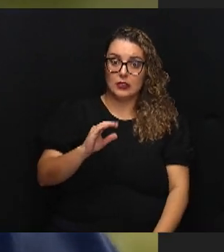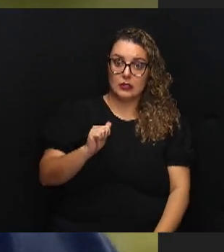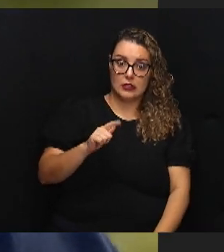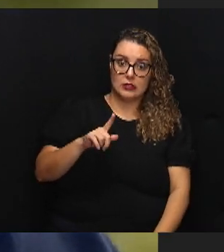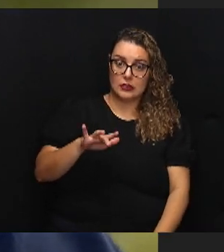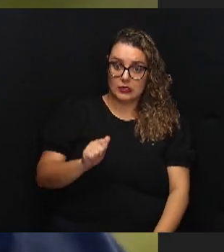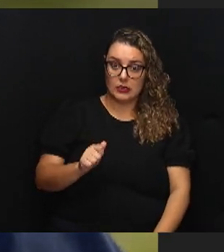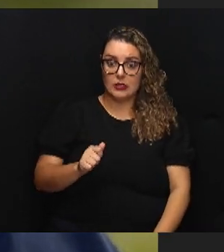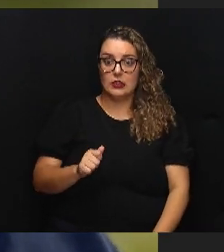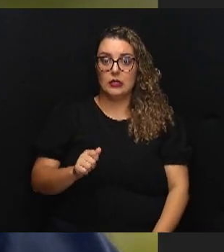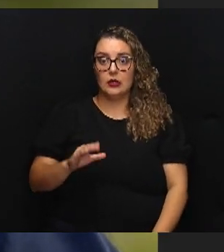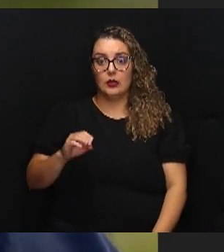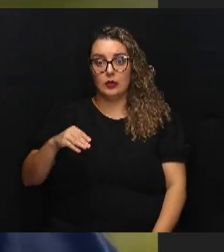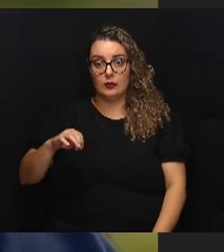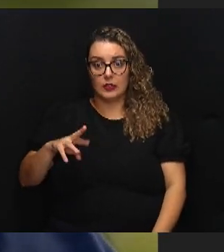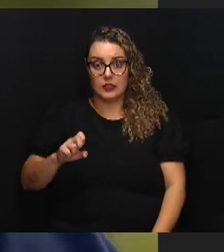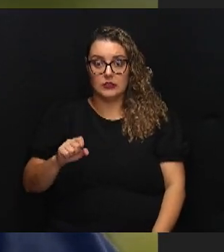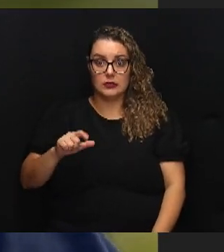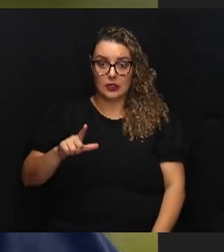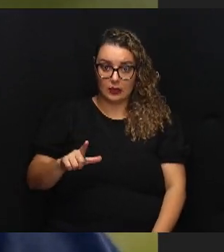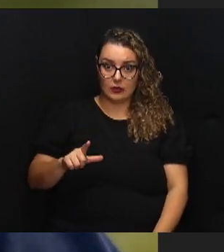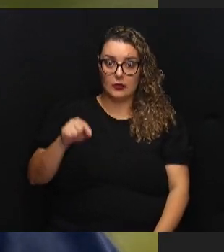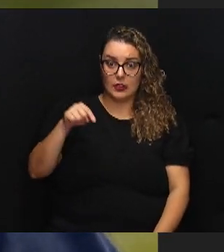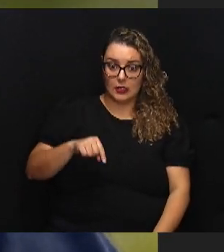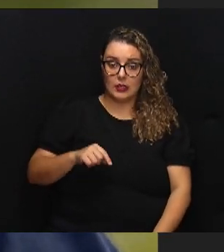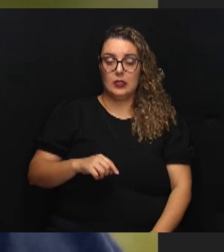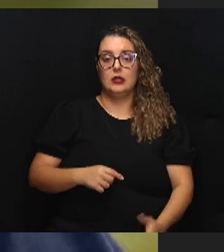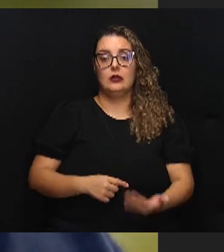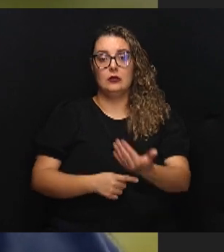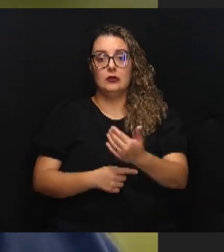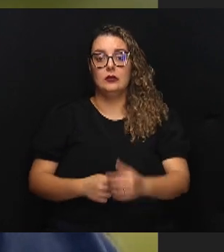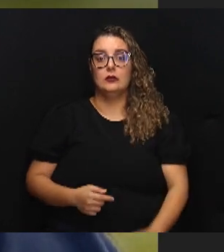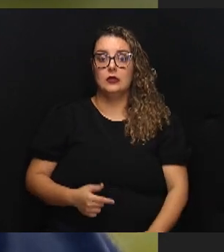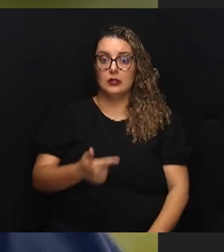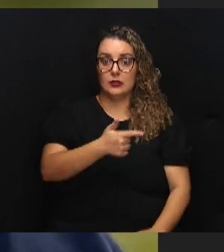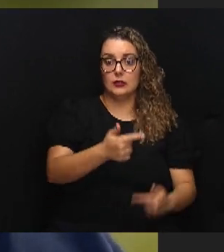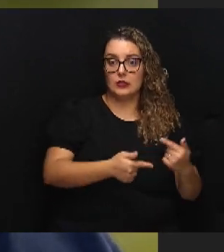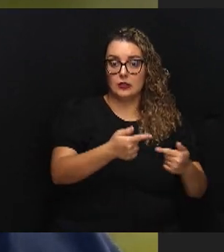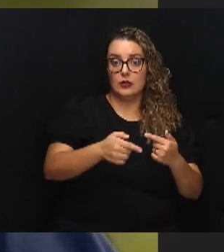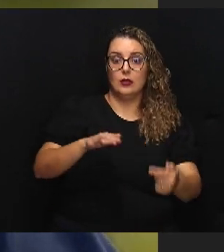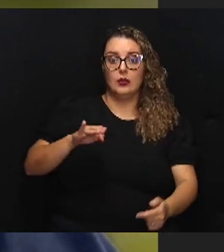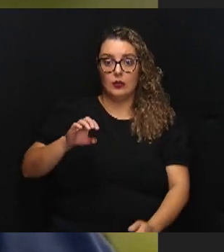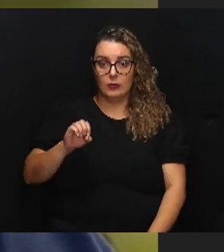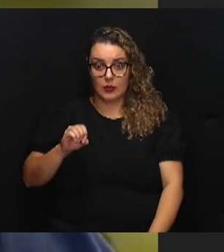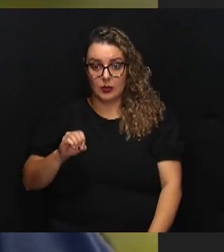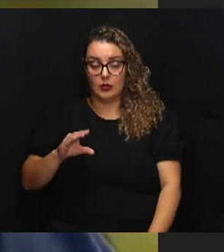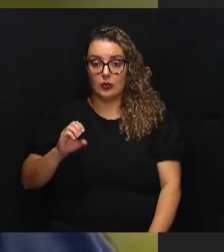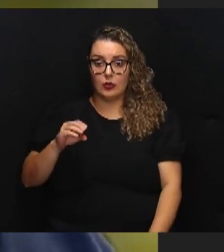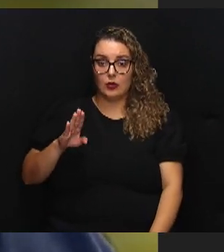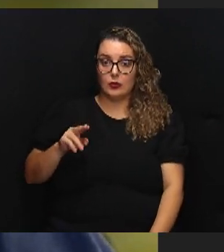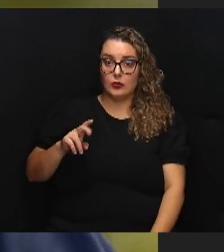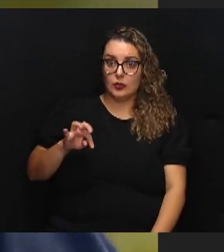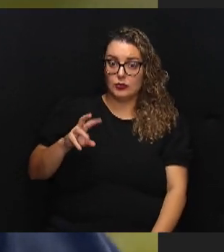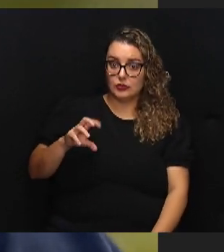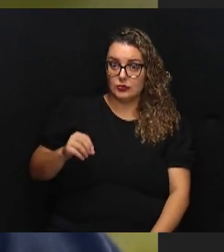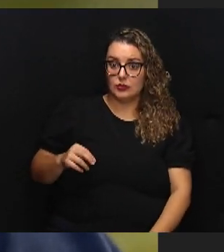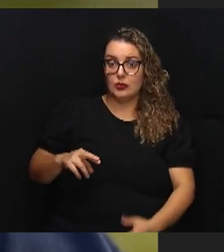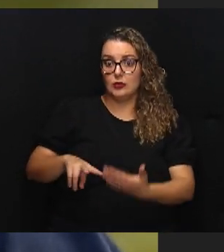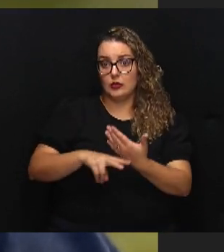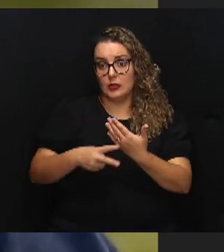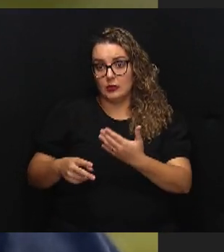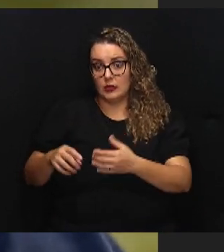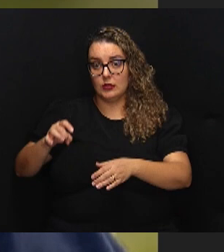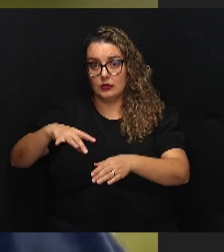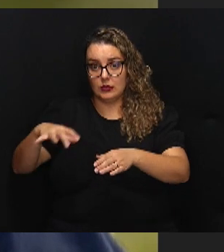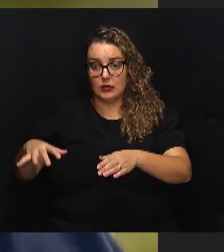de tecnologia. Então, se o Brasil quiser produzir etanol de segunda geração, biocombustíveis a partir de resíduos agroindustriais hoje, ele